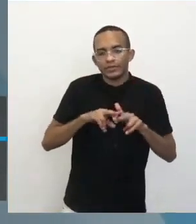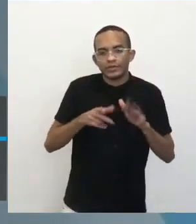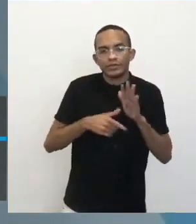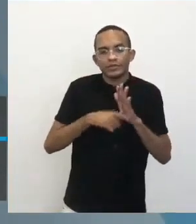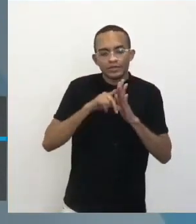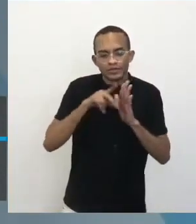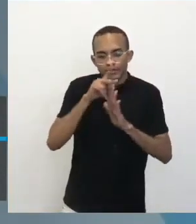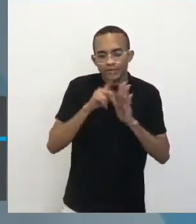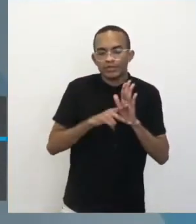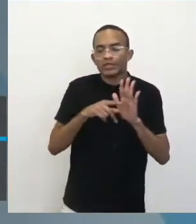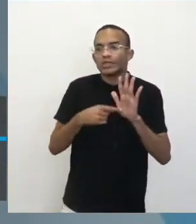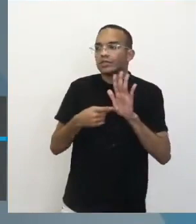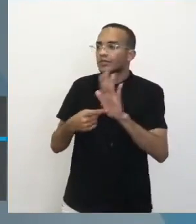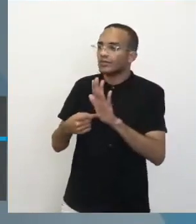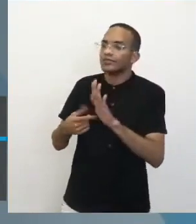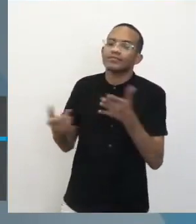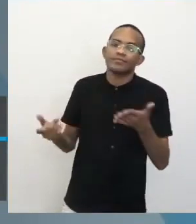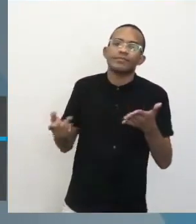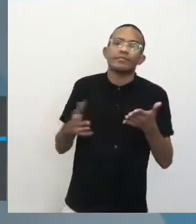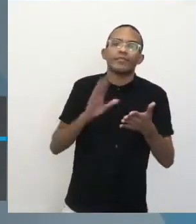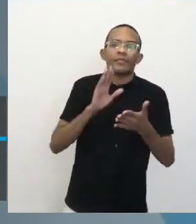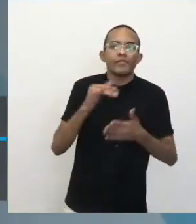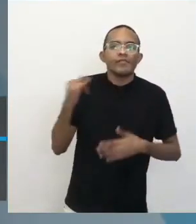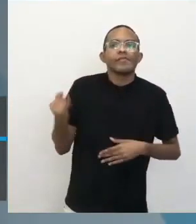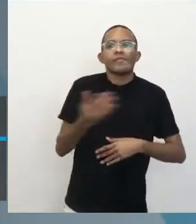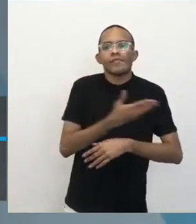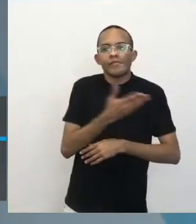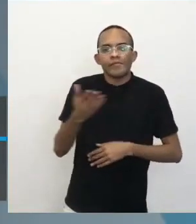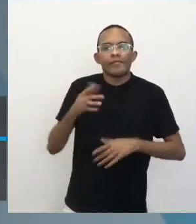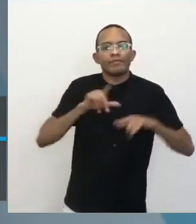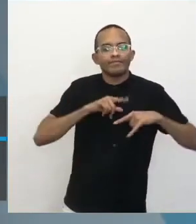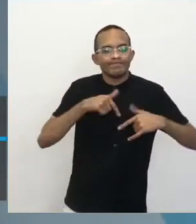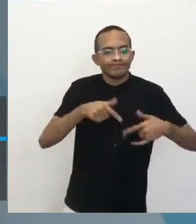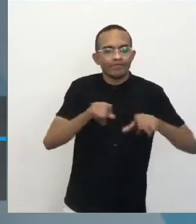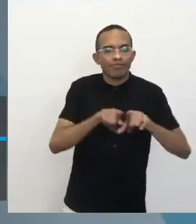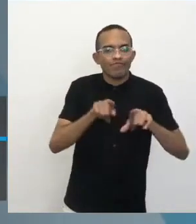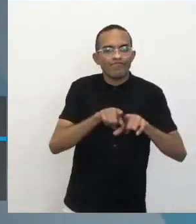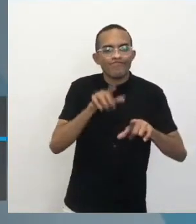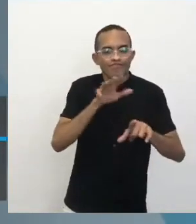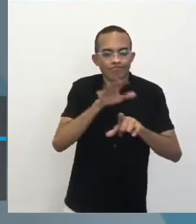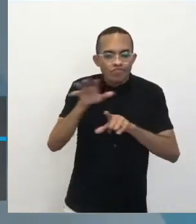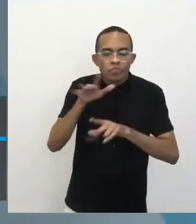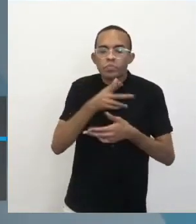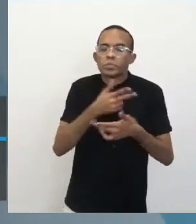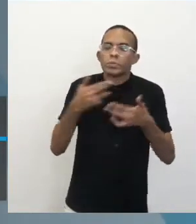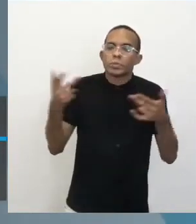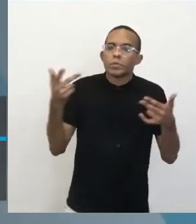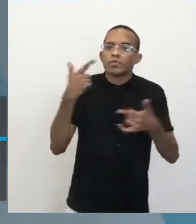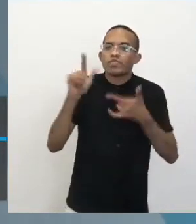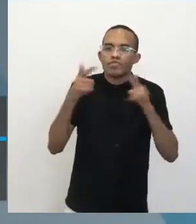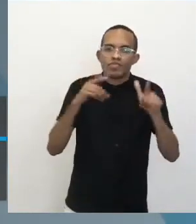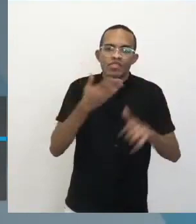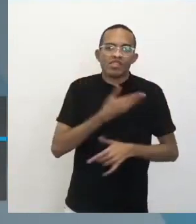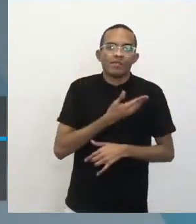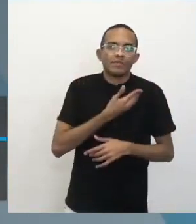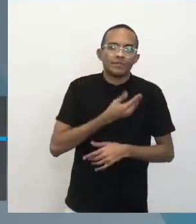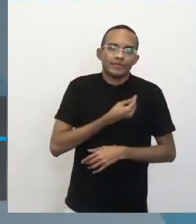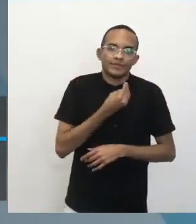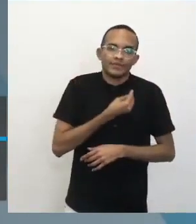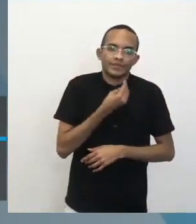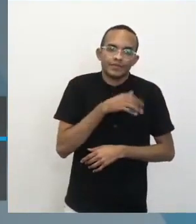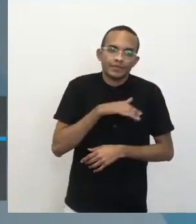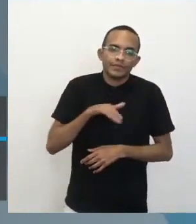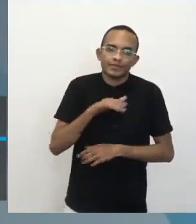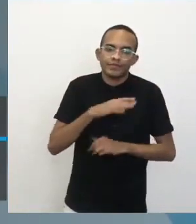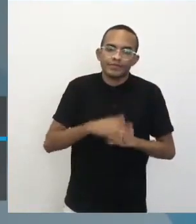pré-projeto, essa pré-elaboração, já é importante para você já ir se engajando e engajando os outros colegas seus que vão estar participando com você